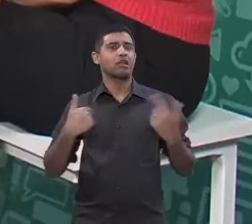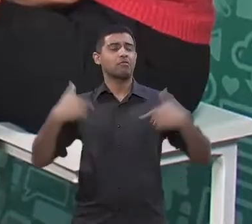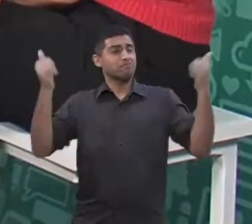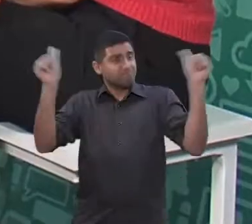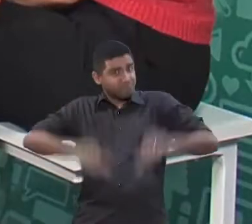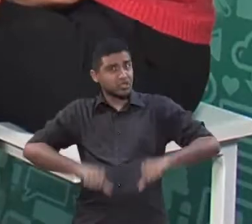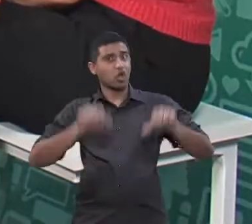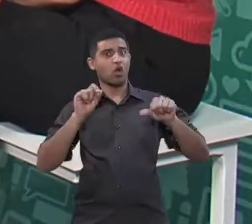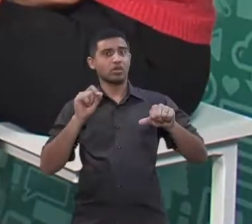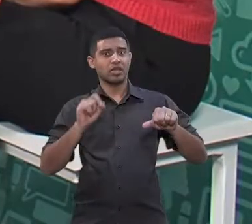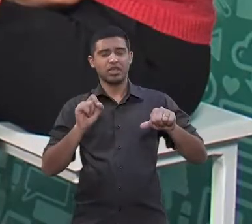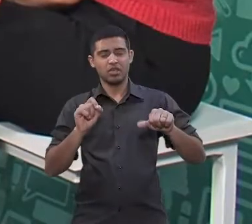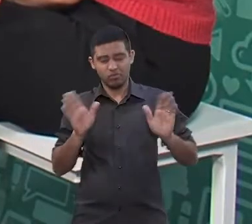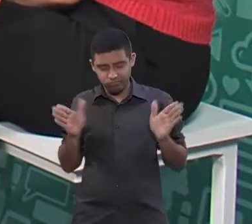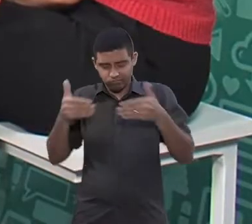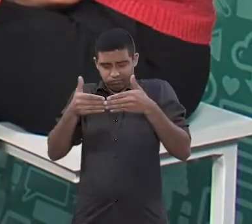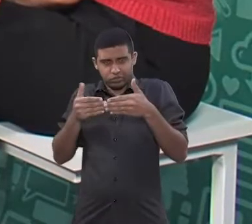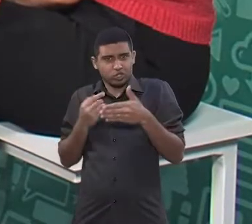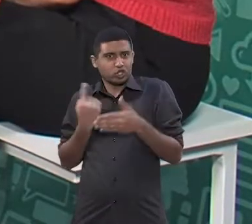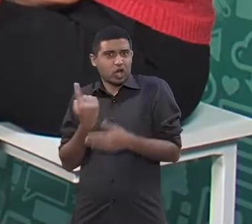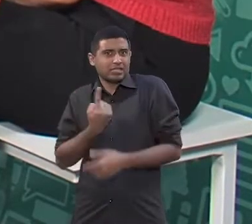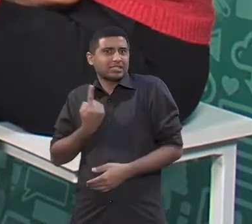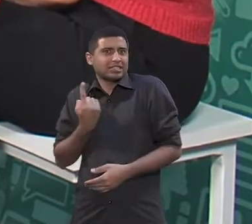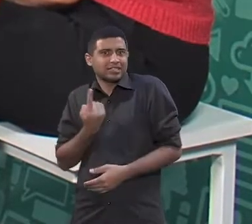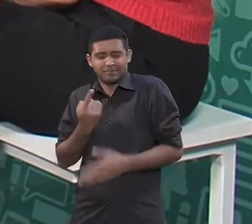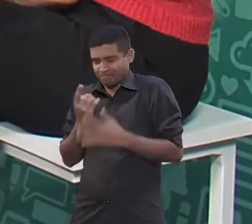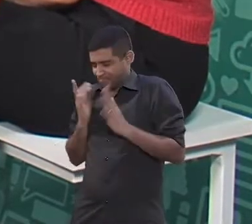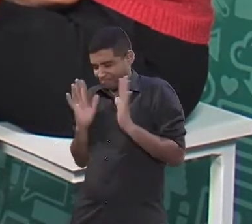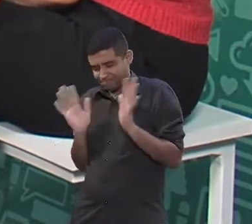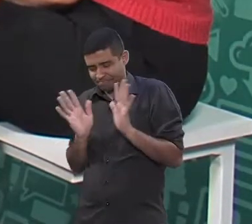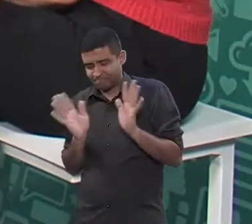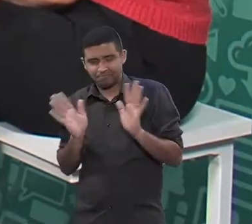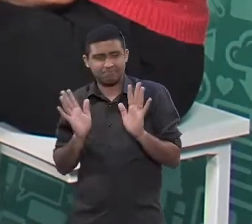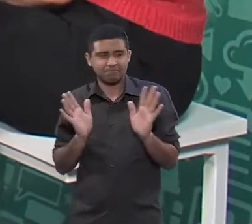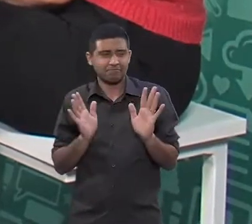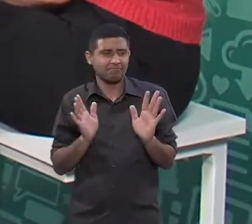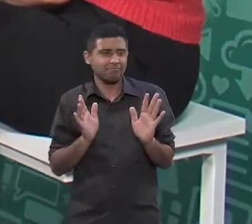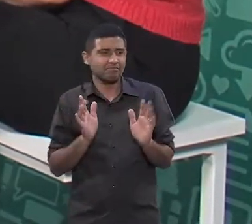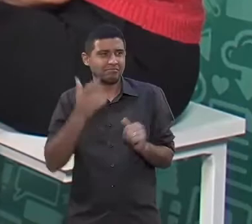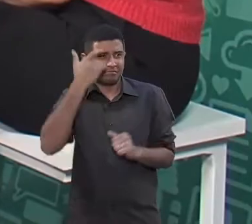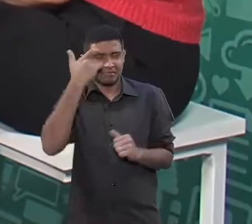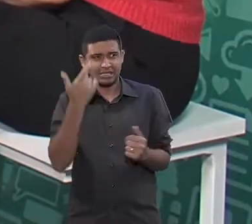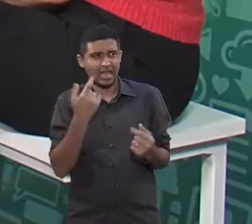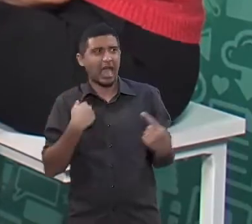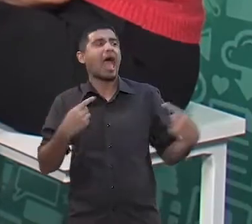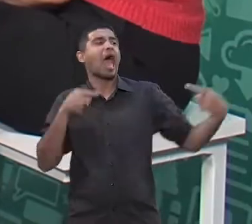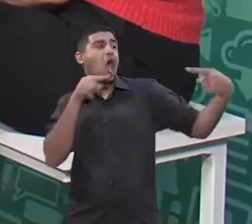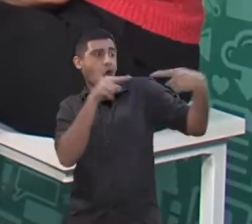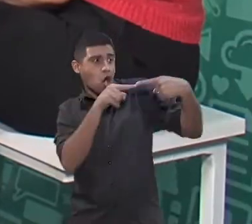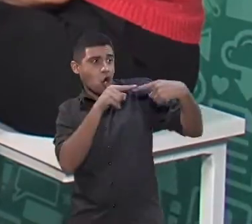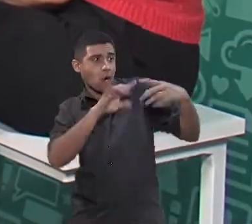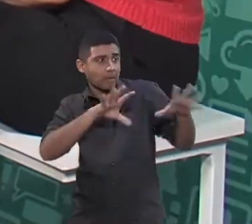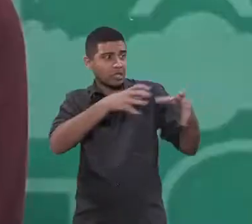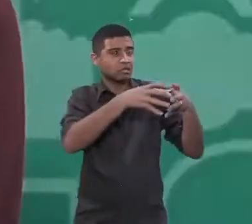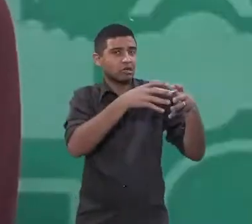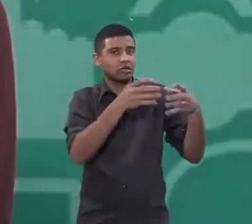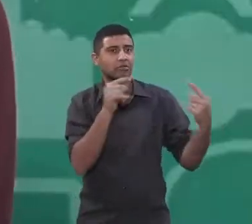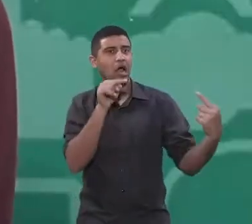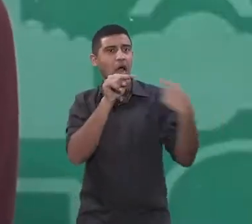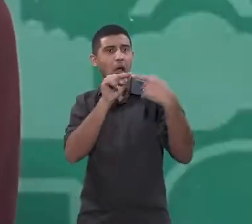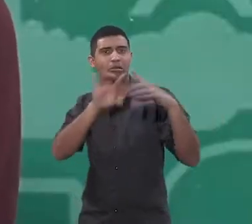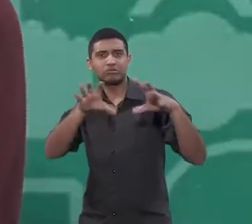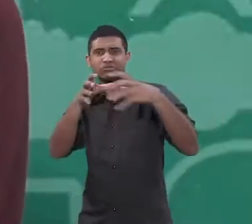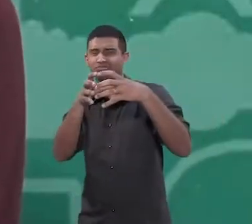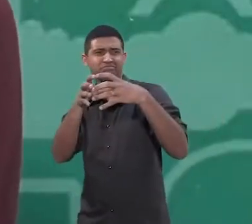mais me afetou foi isso mesmo, de me fechar. Sim. E de não me enquadrar em nenhum tipo